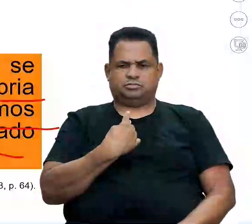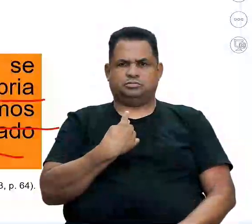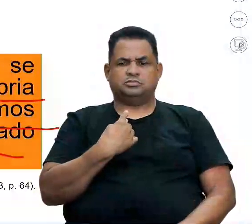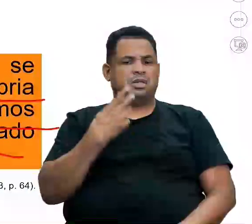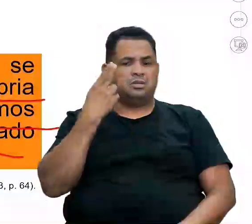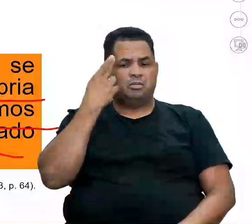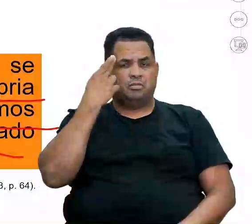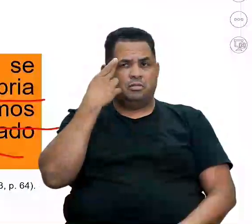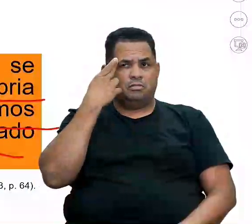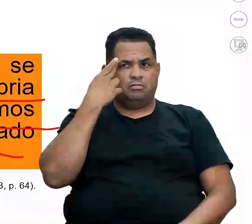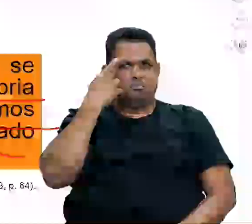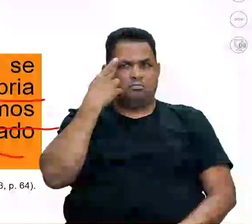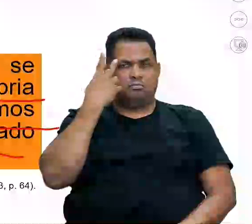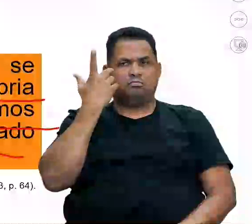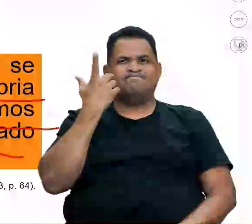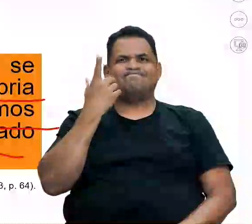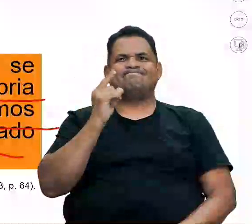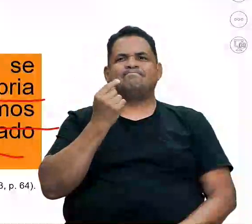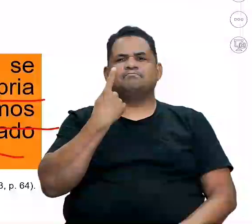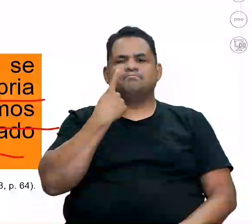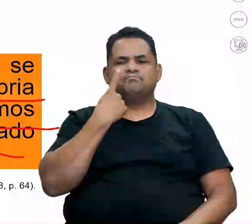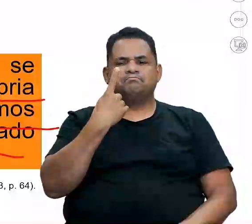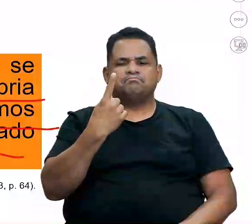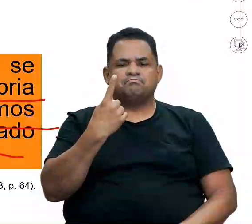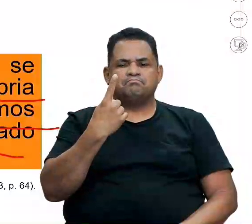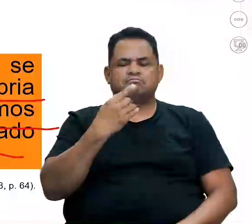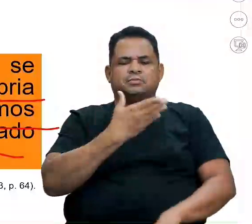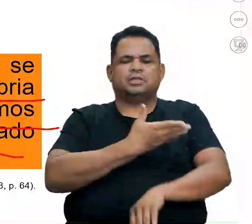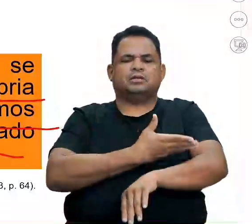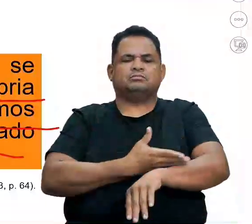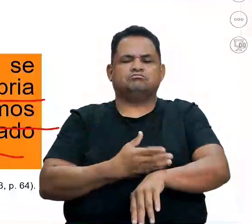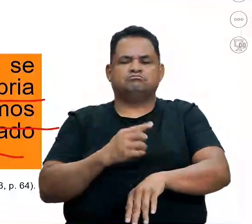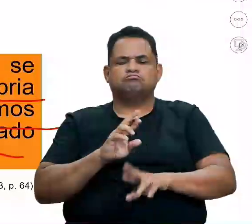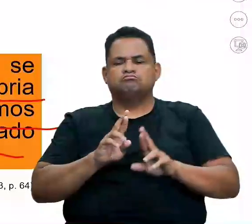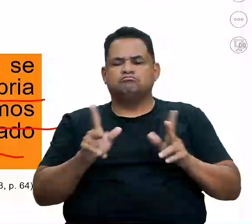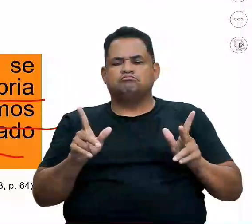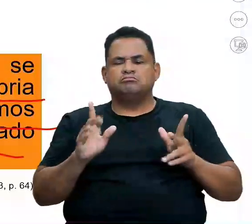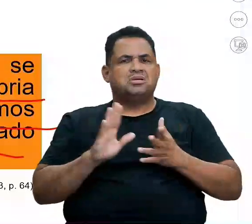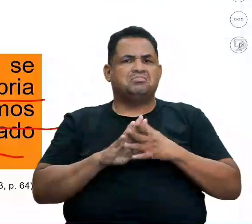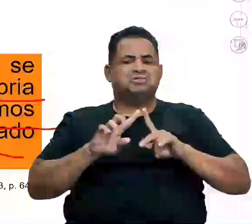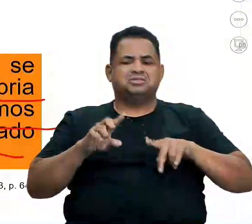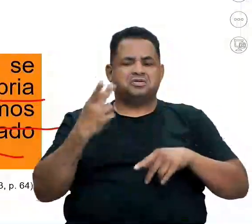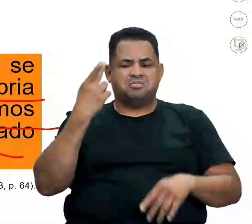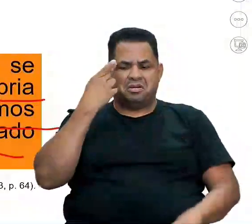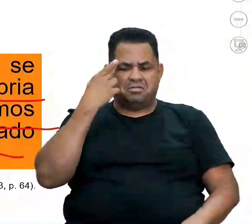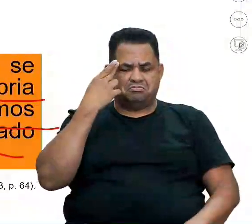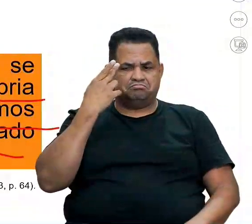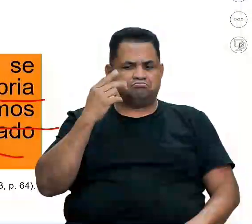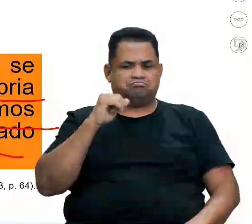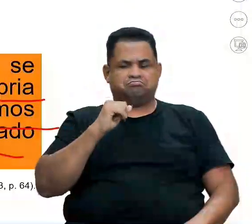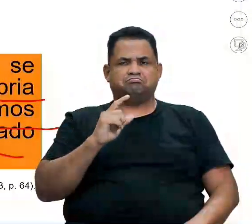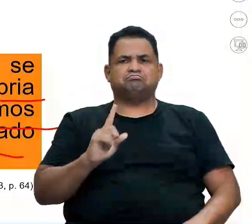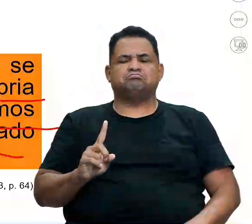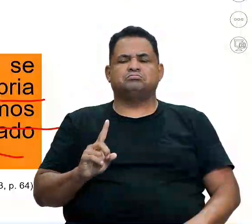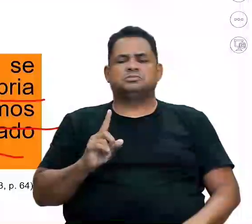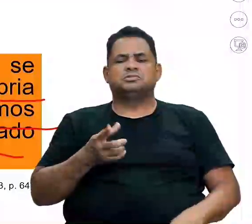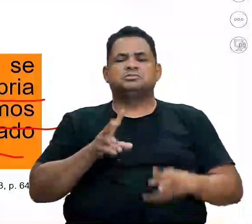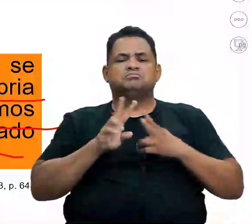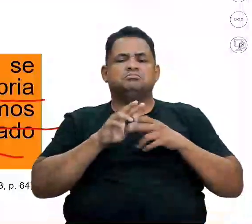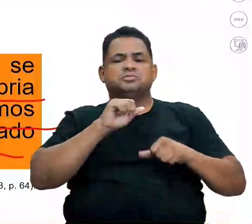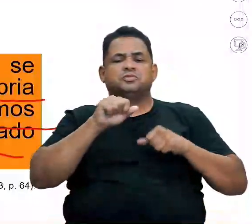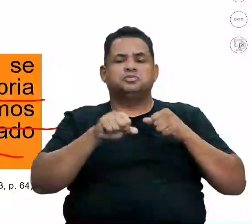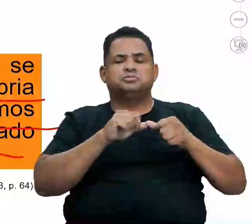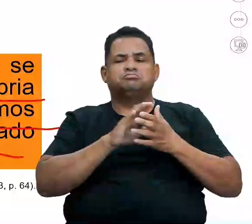né? A gente vê um hábito diferente ao nosso, é algo comum. E isso muda até a nossa visão sobre